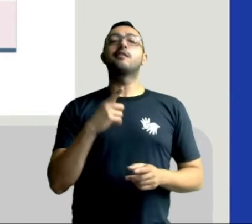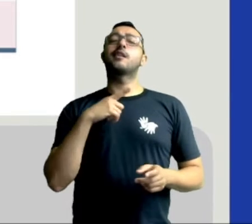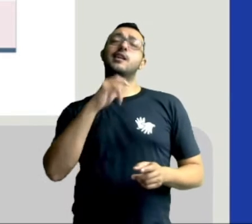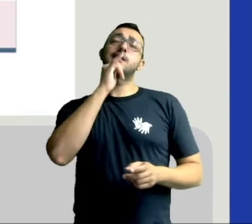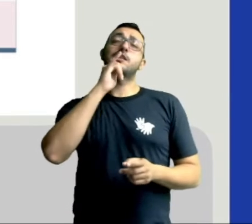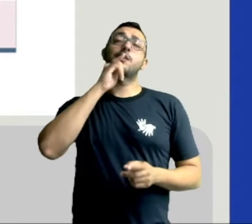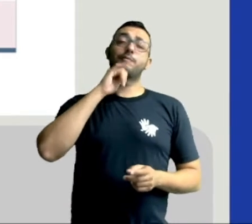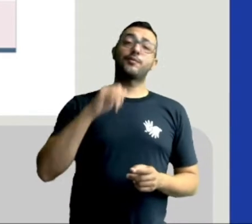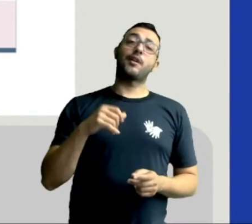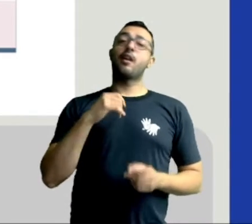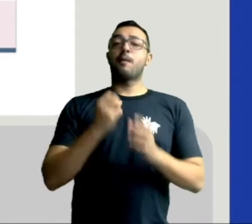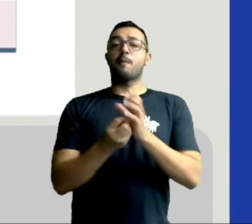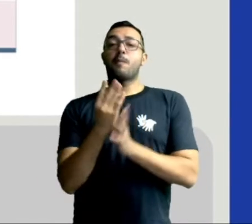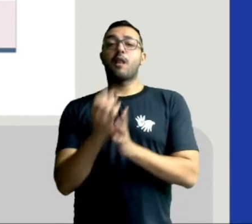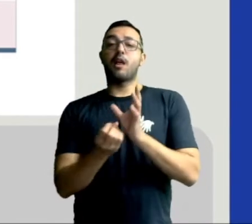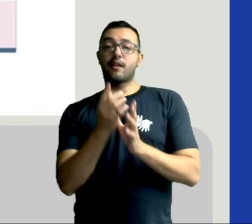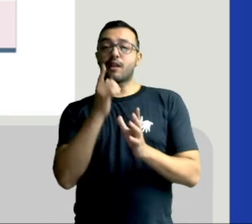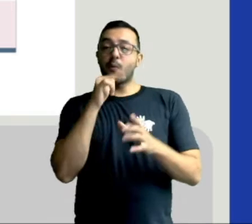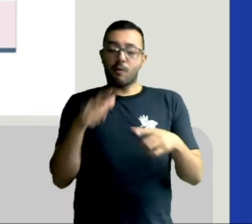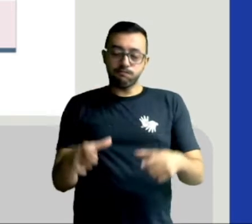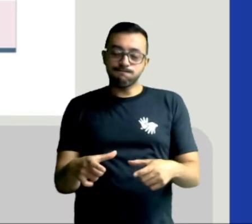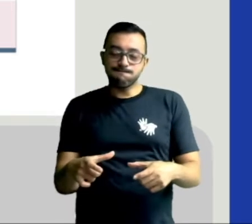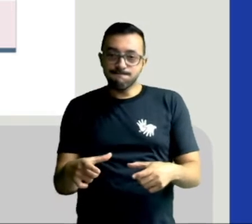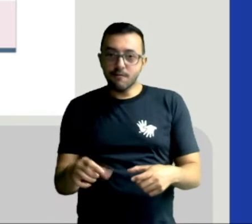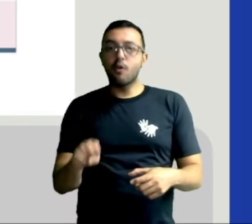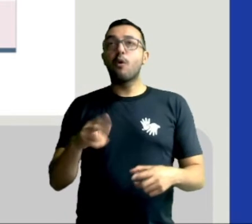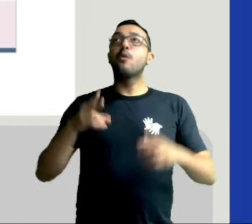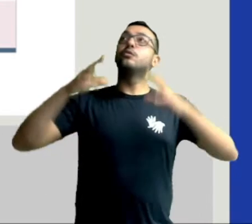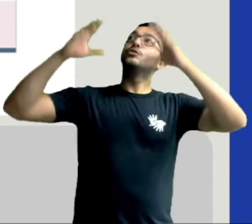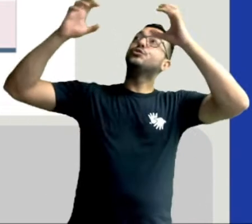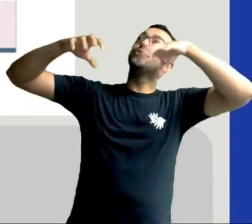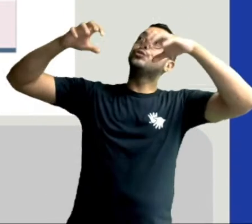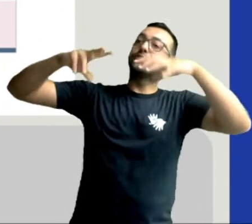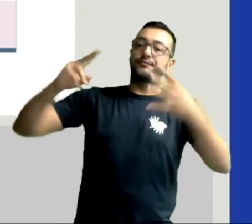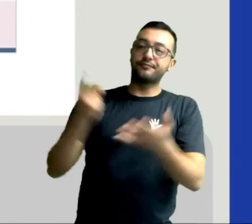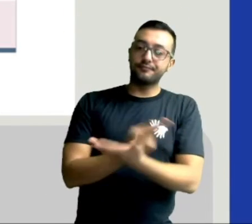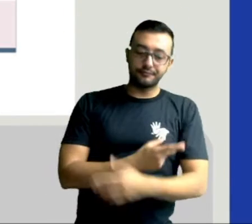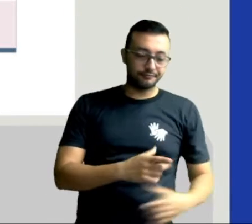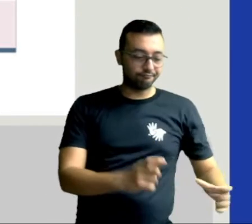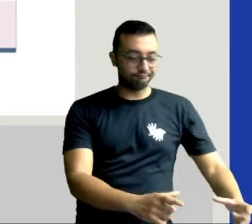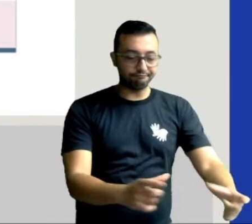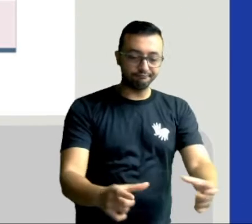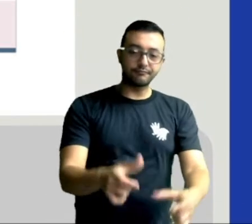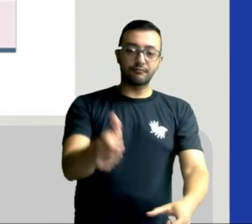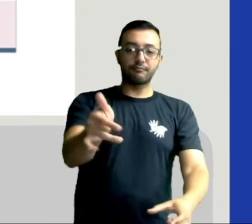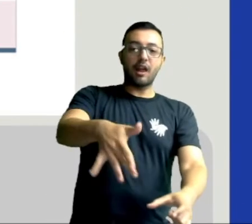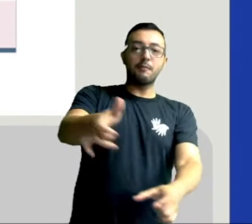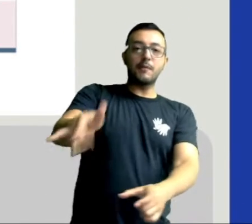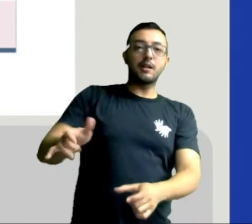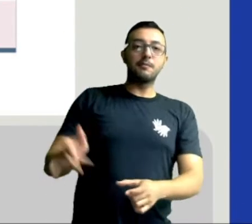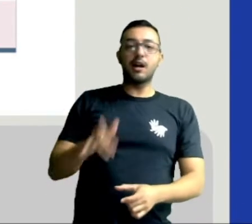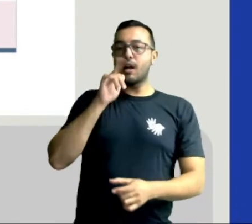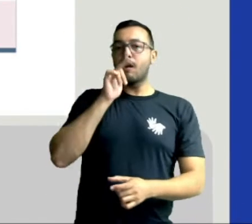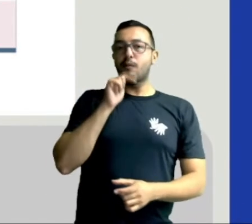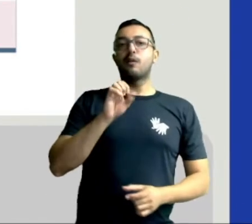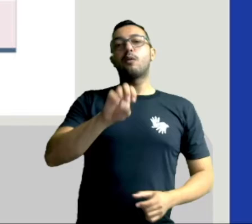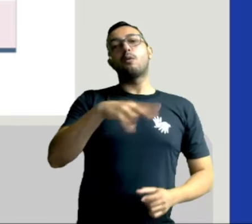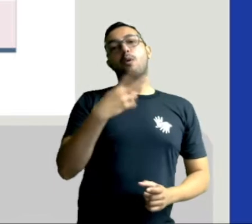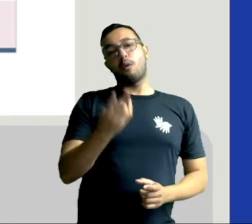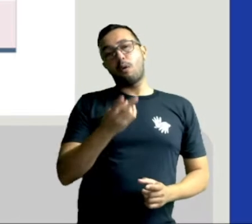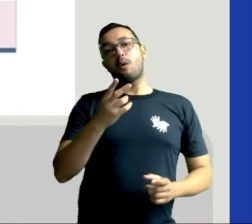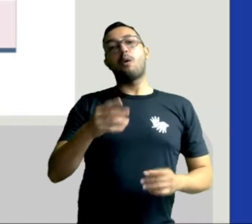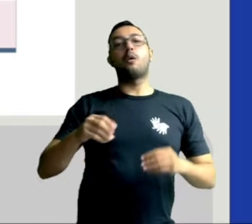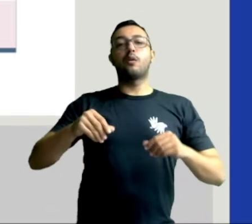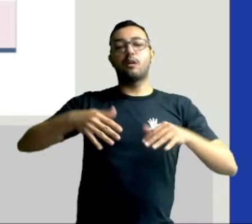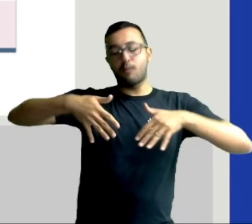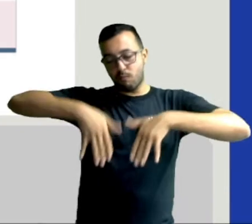de plantas, quando chove, pequenos recipientes que ficam no jardim, ou então em terrenos